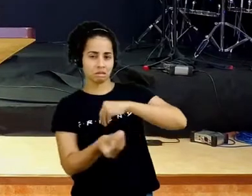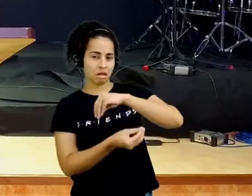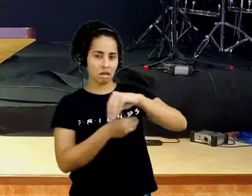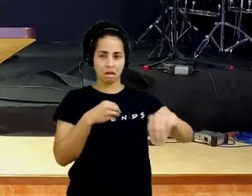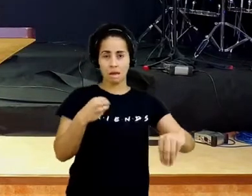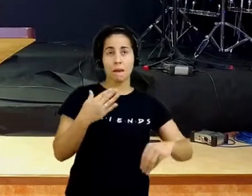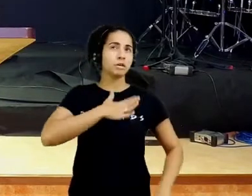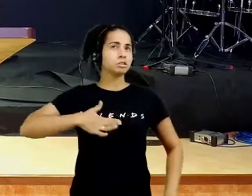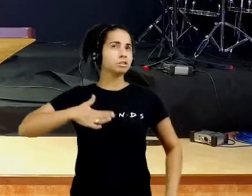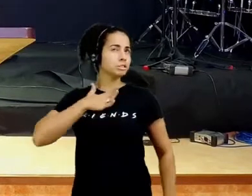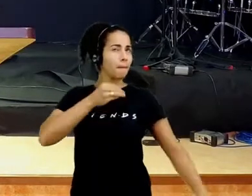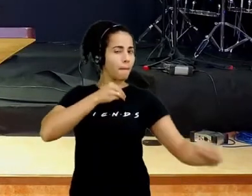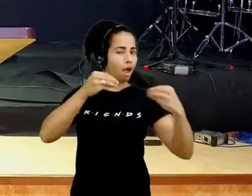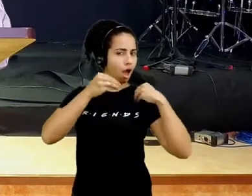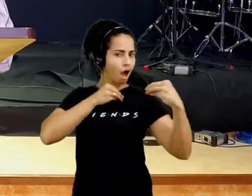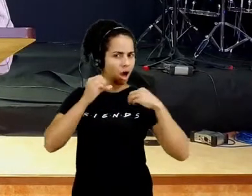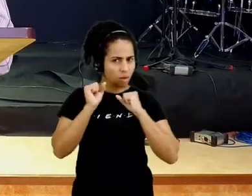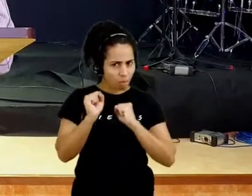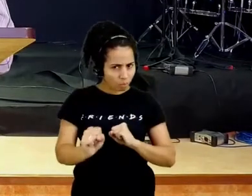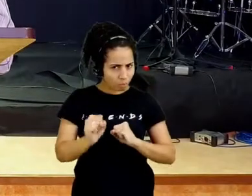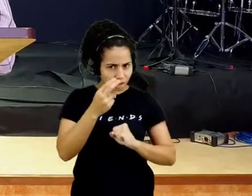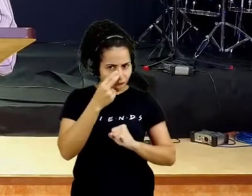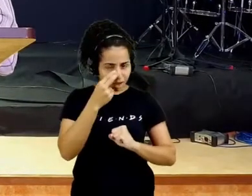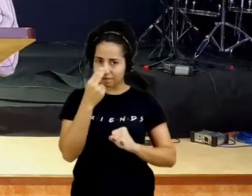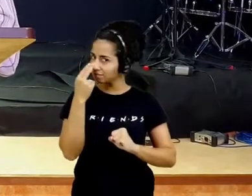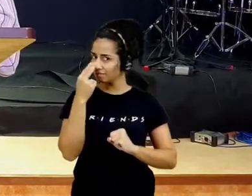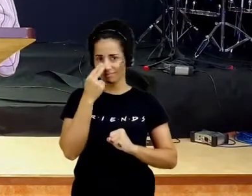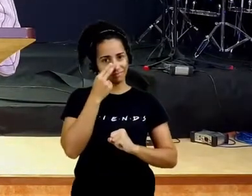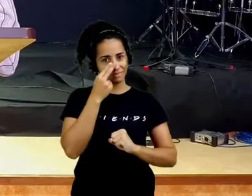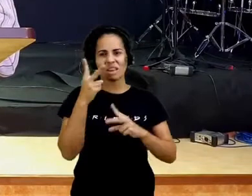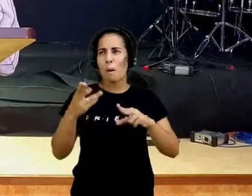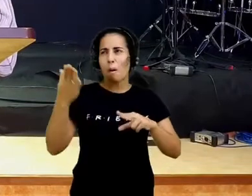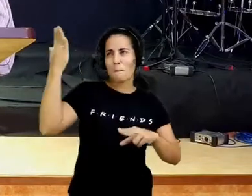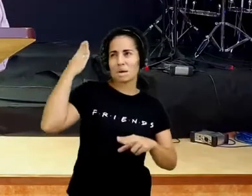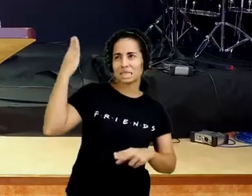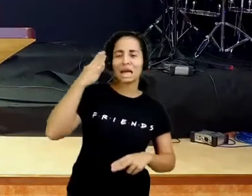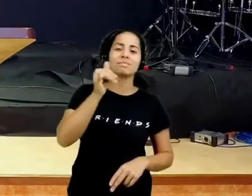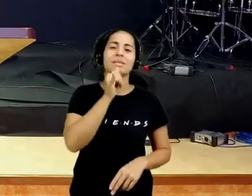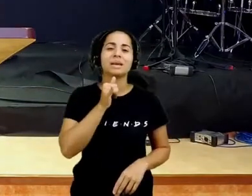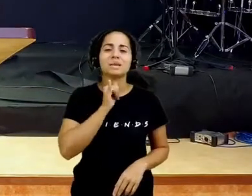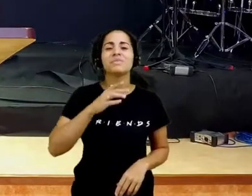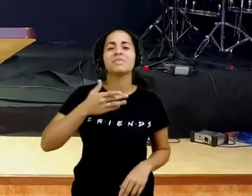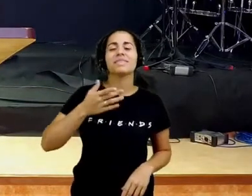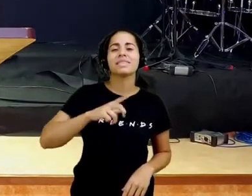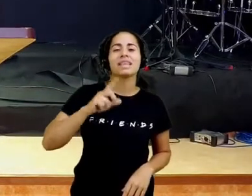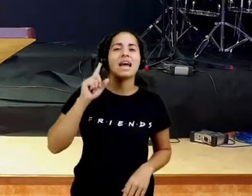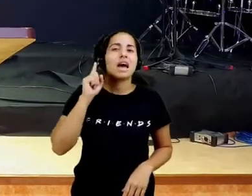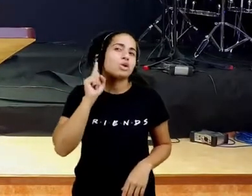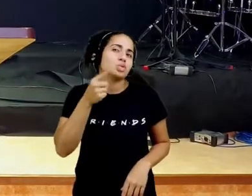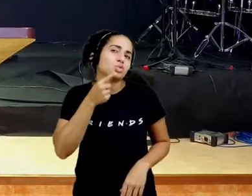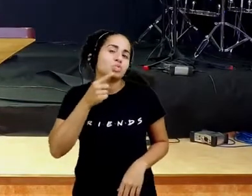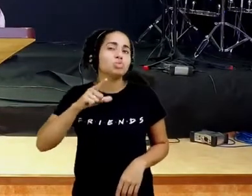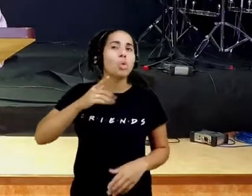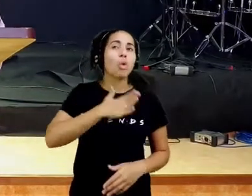alegria, prazer num pecado, viver como nós vivíamos antigamente, ou como o ímpio, o iníquo